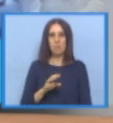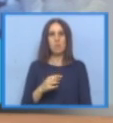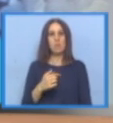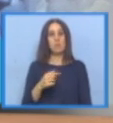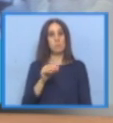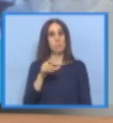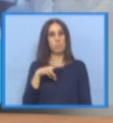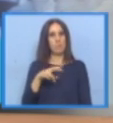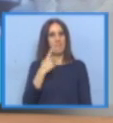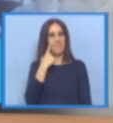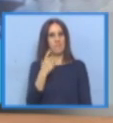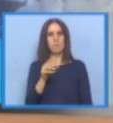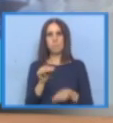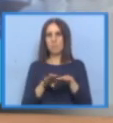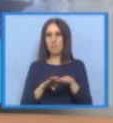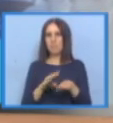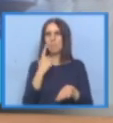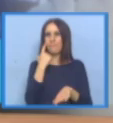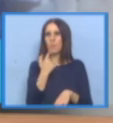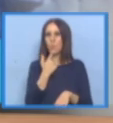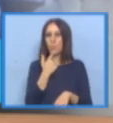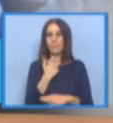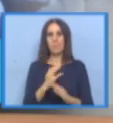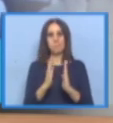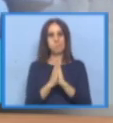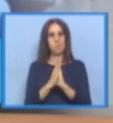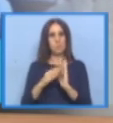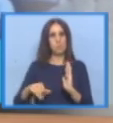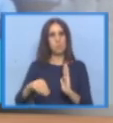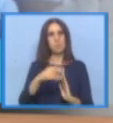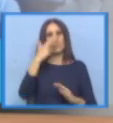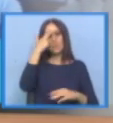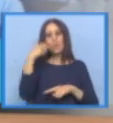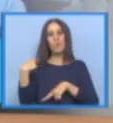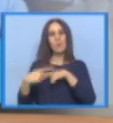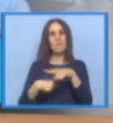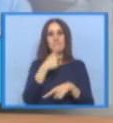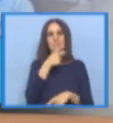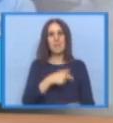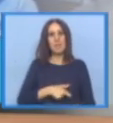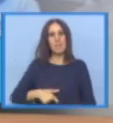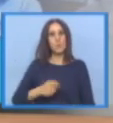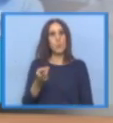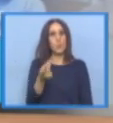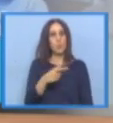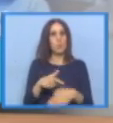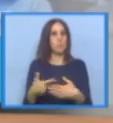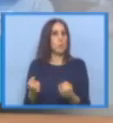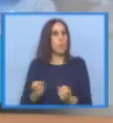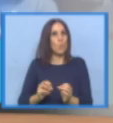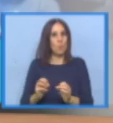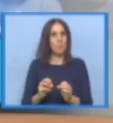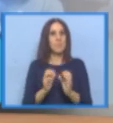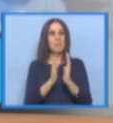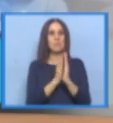Em Portugal isto nota-se, na Itália também se nota muito. Há dioceses que historicamente tiveram muitos cardeais que neste momento não têm, e há